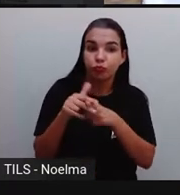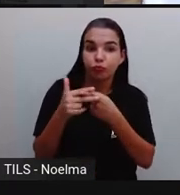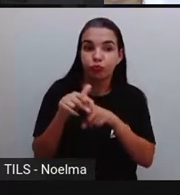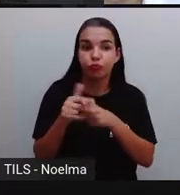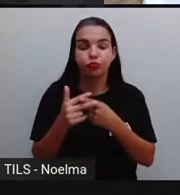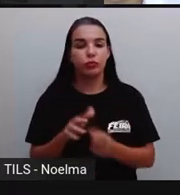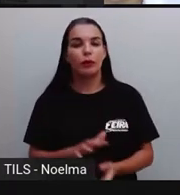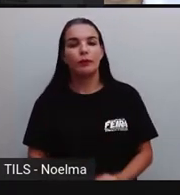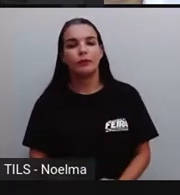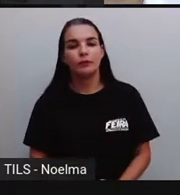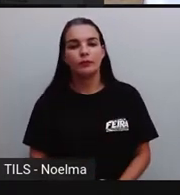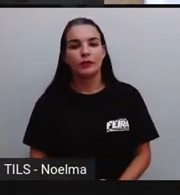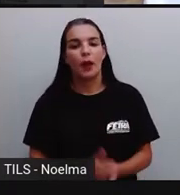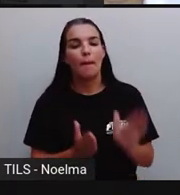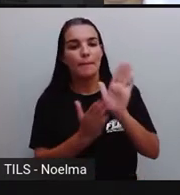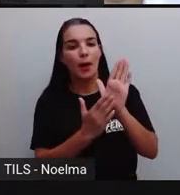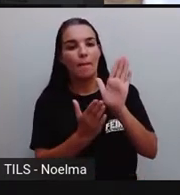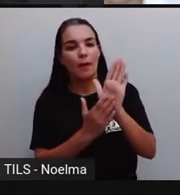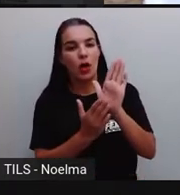concerto,